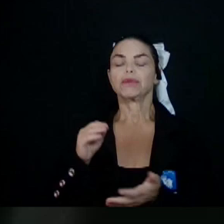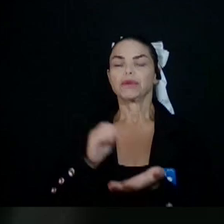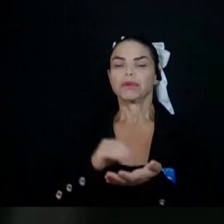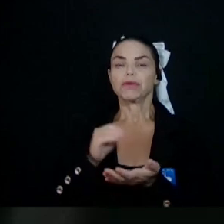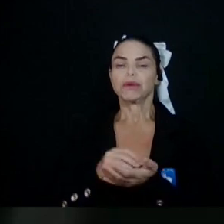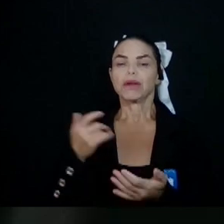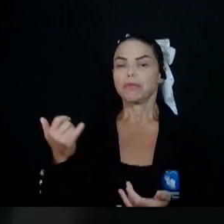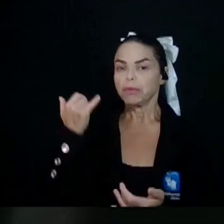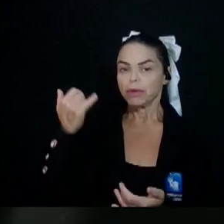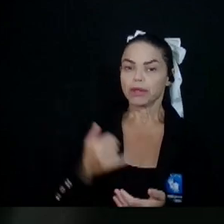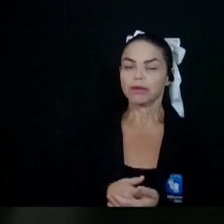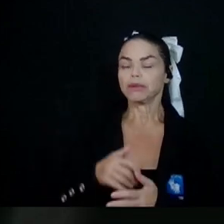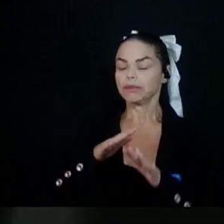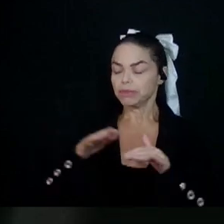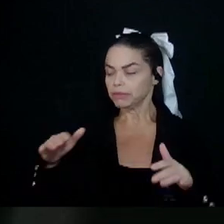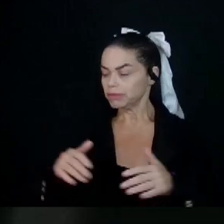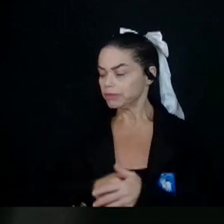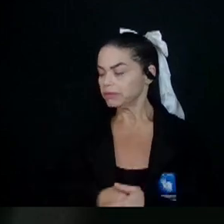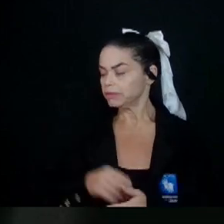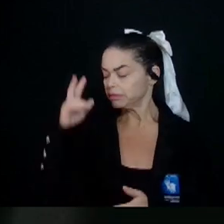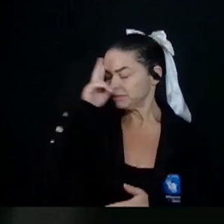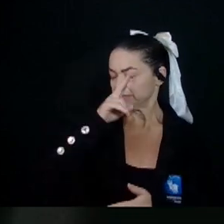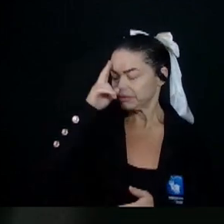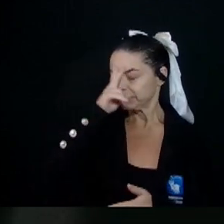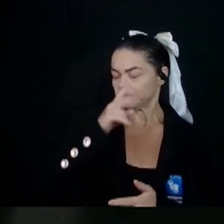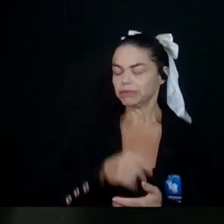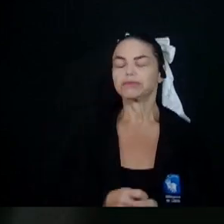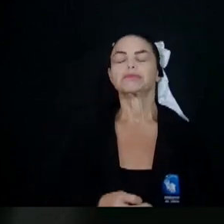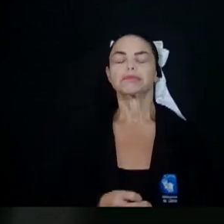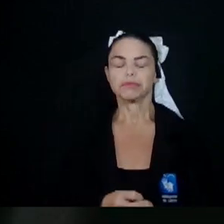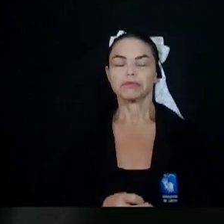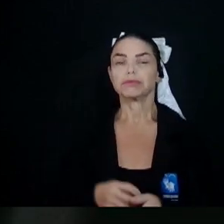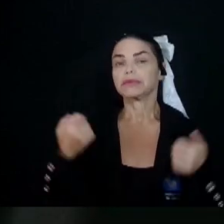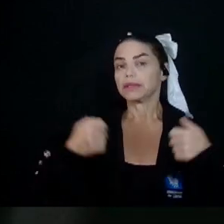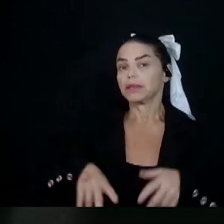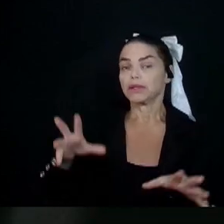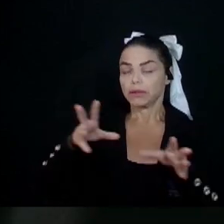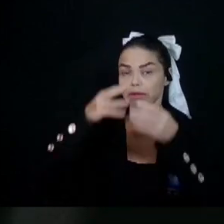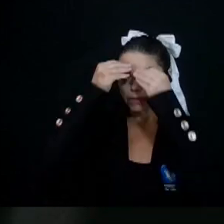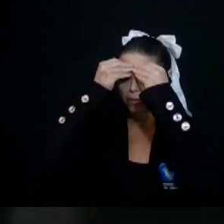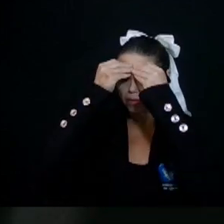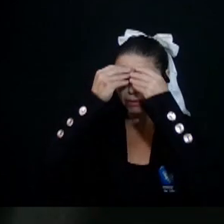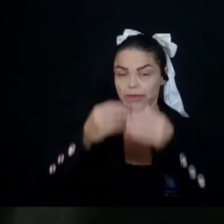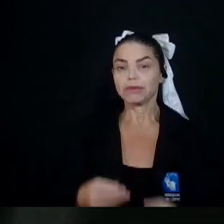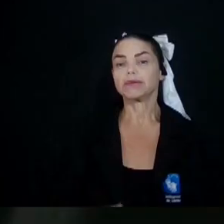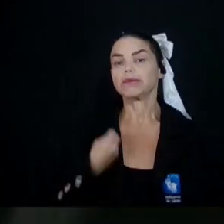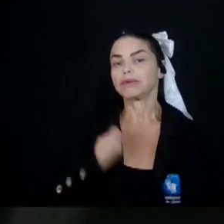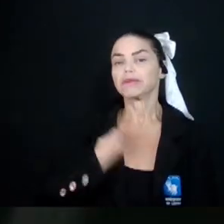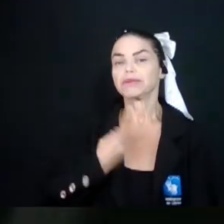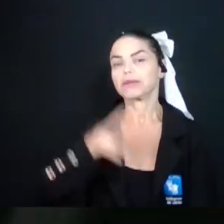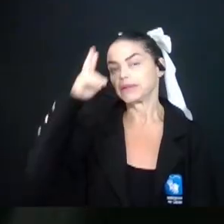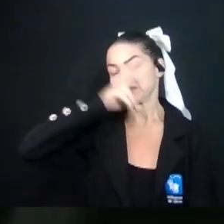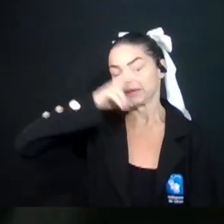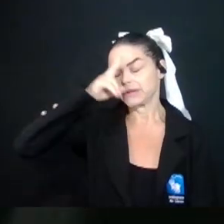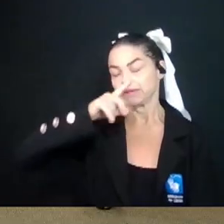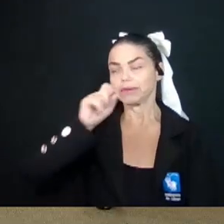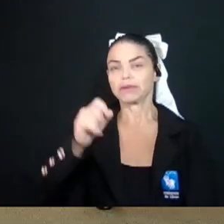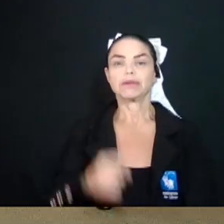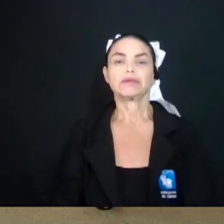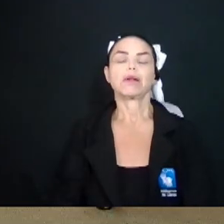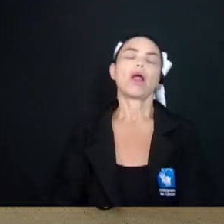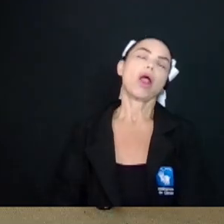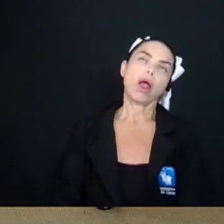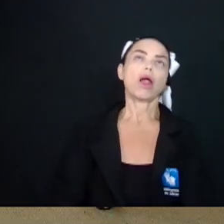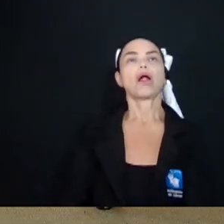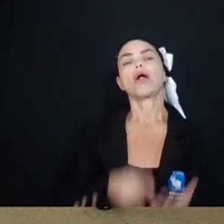e isso são memórias que você vai levar para a vida, né? E aí você vai levar para a vida o quê? Se você fica lá o tempo